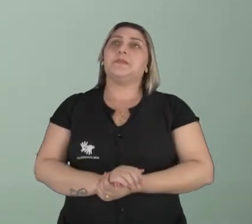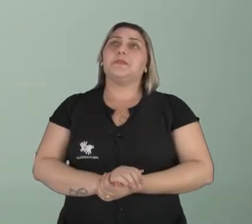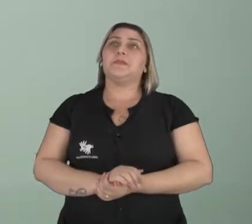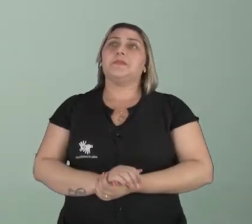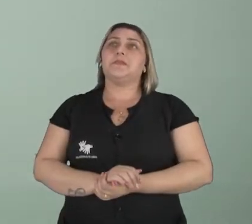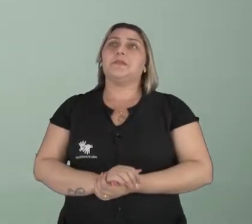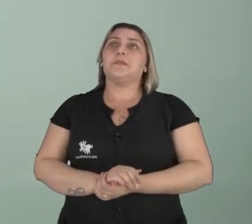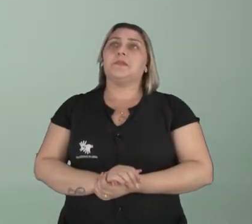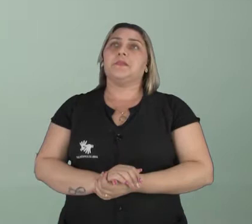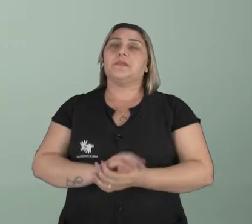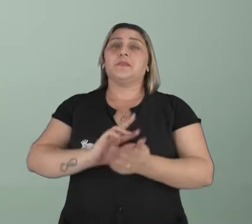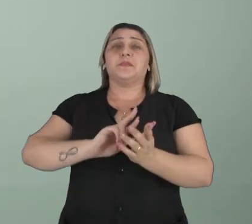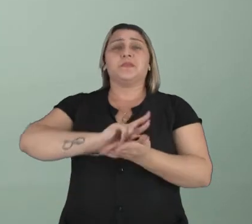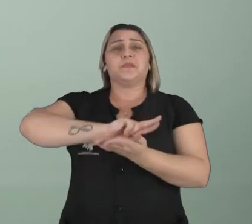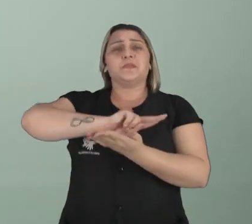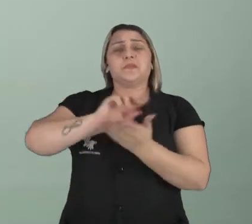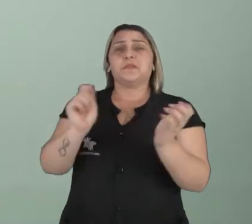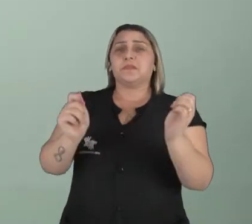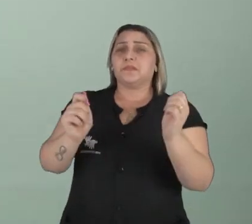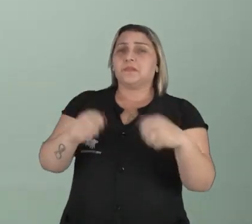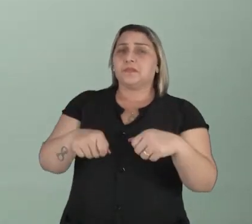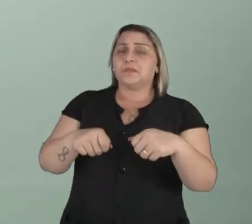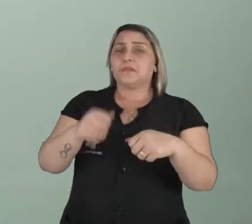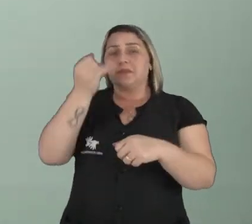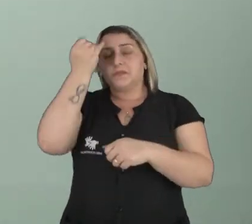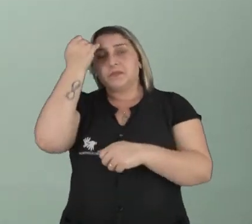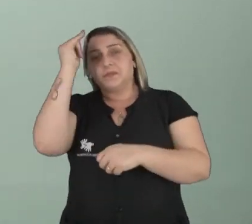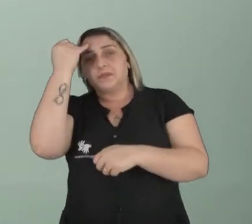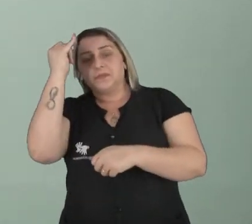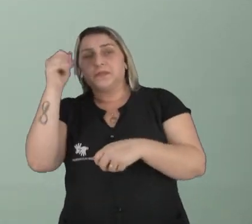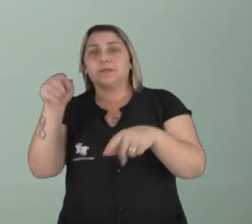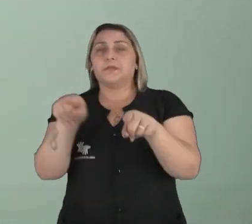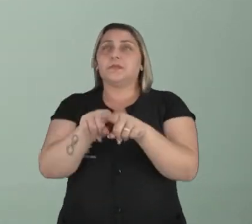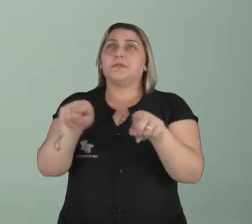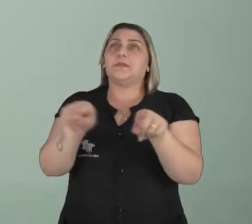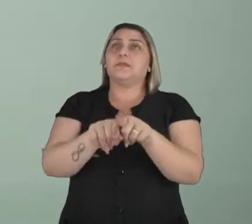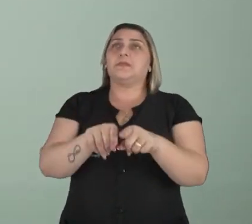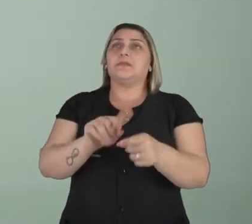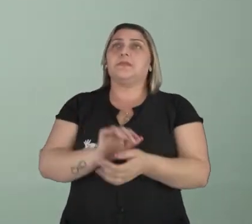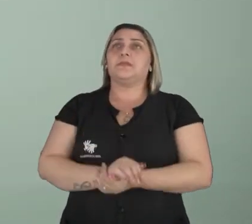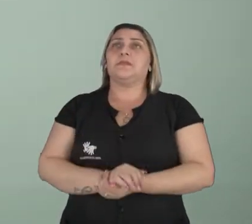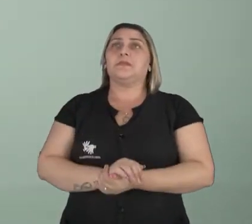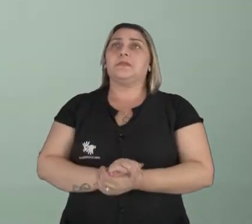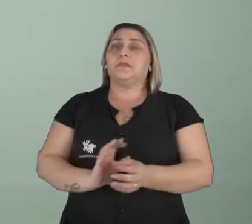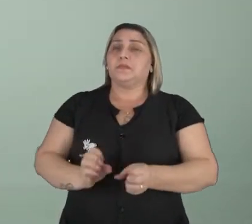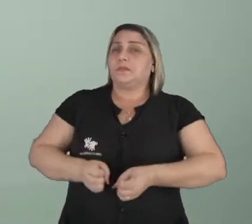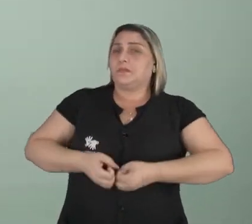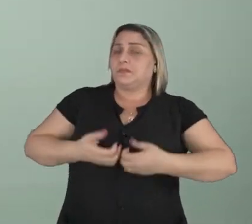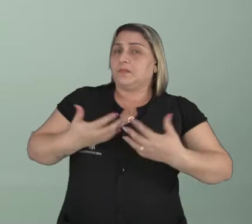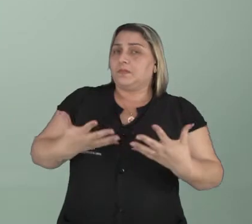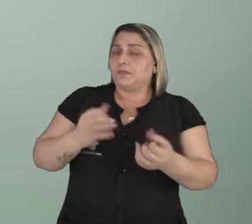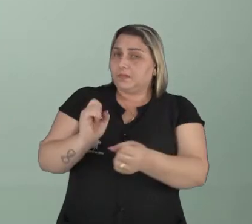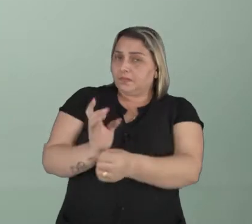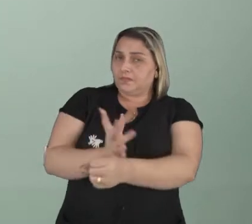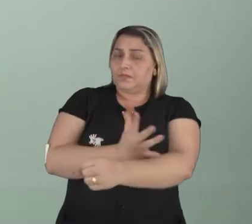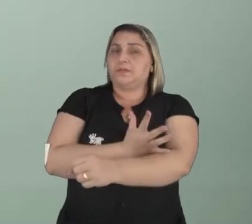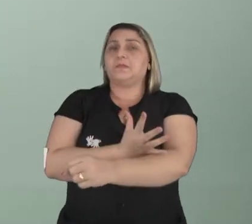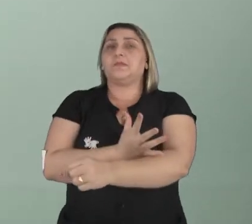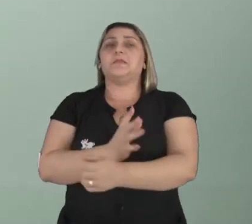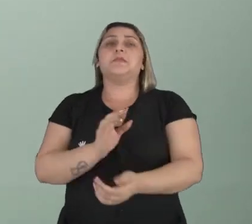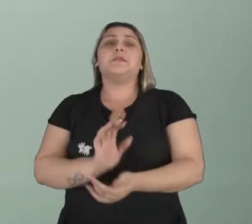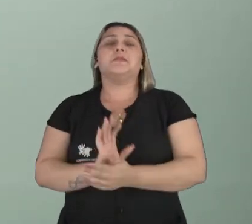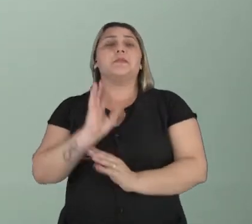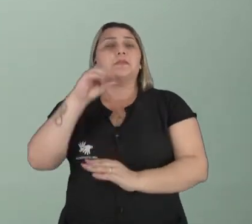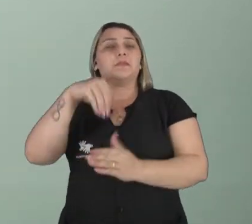corpo é objeto de muitas possibilidades e criatividade e de expressões de emoções